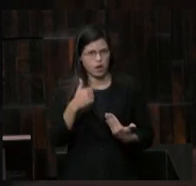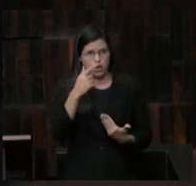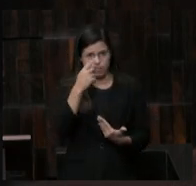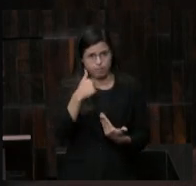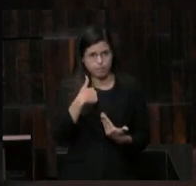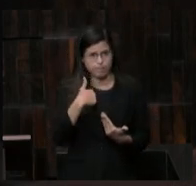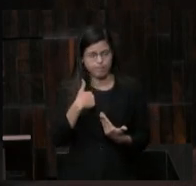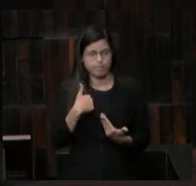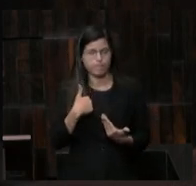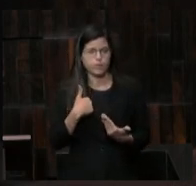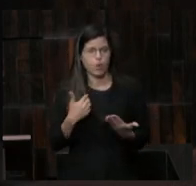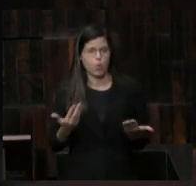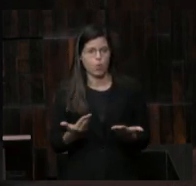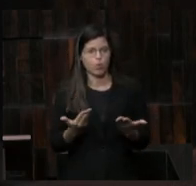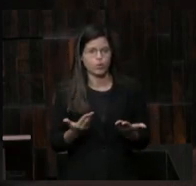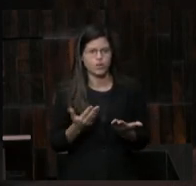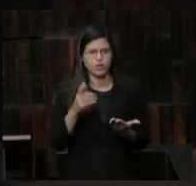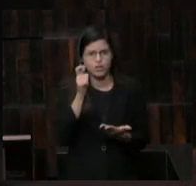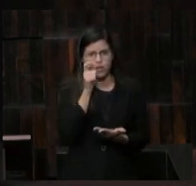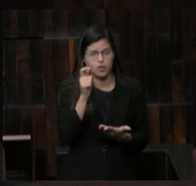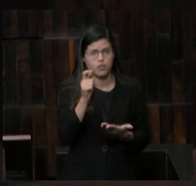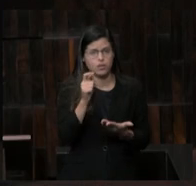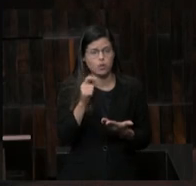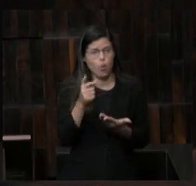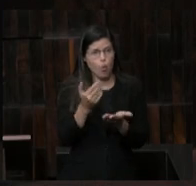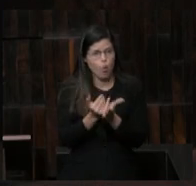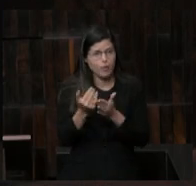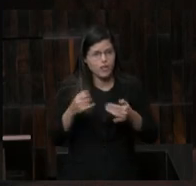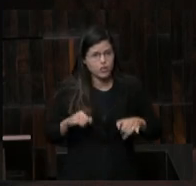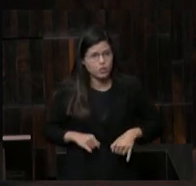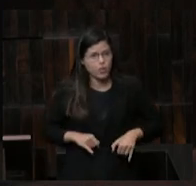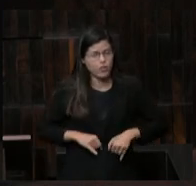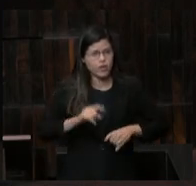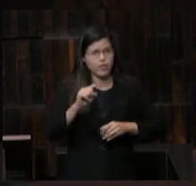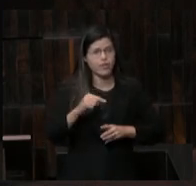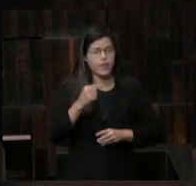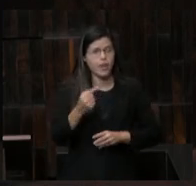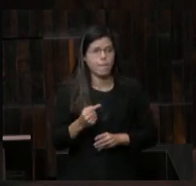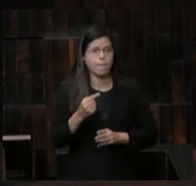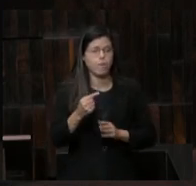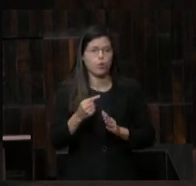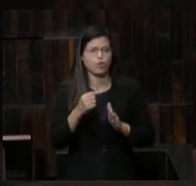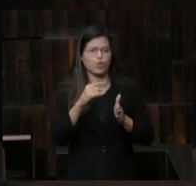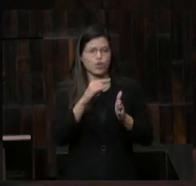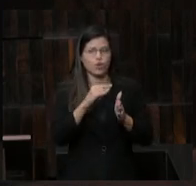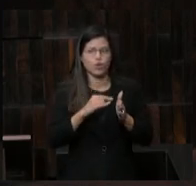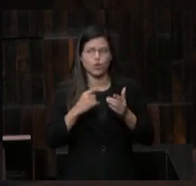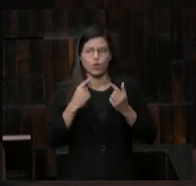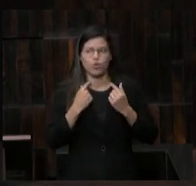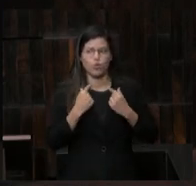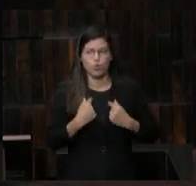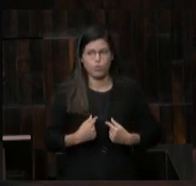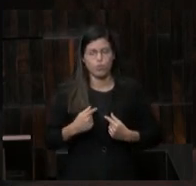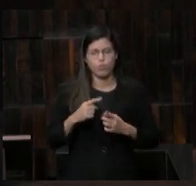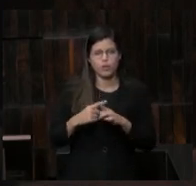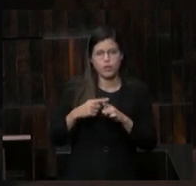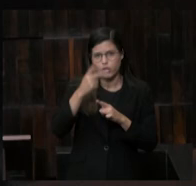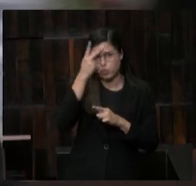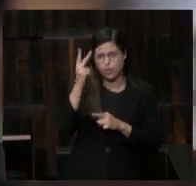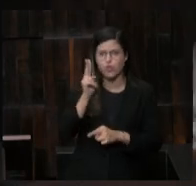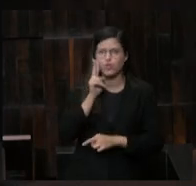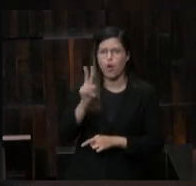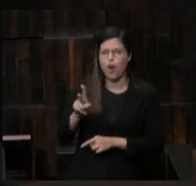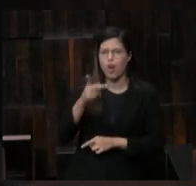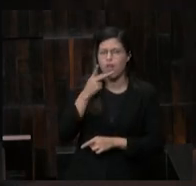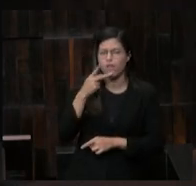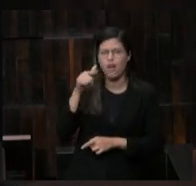isso é interessante, eu passei a sofrer isso depois de laudado. Que aí as pessoas começam a olhar, ah, ele é autista. Então, tudo agora é uma desculpa, ele é autista. Ele é autista. Não,